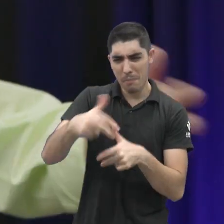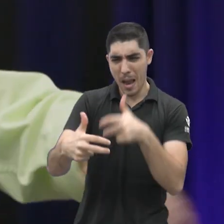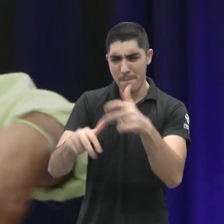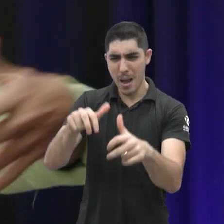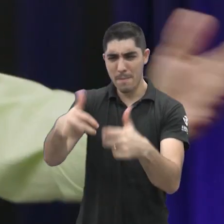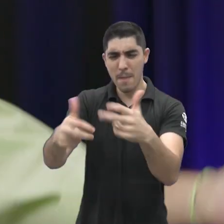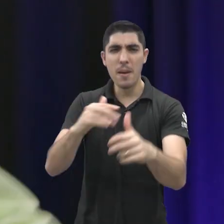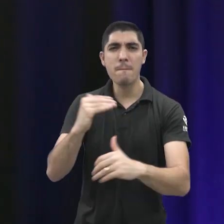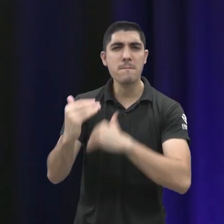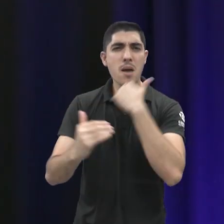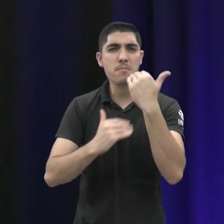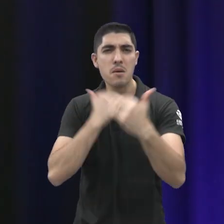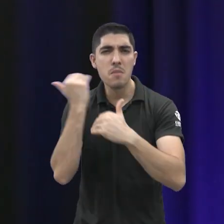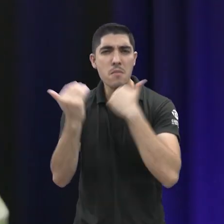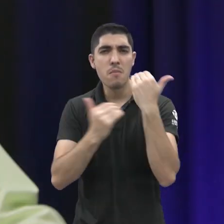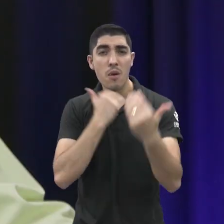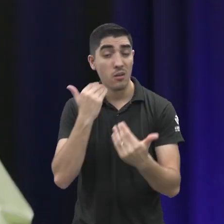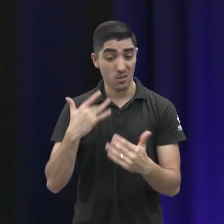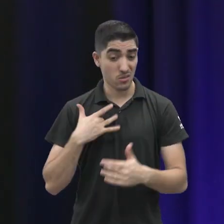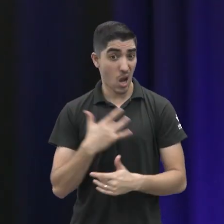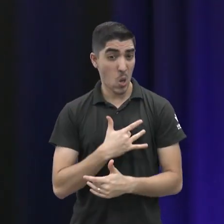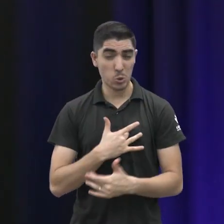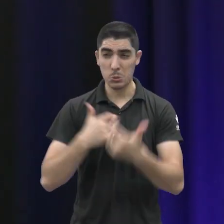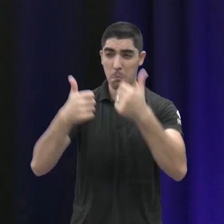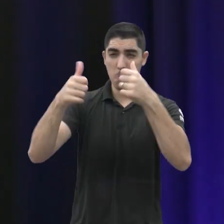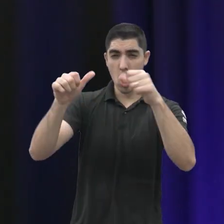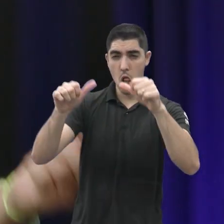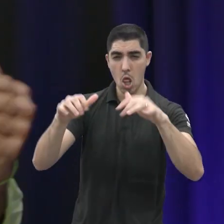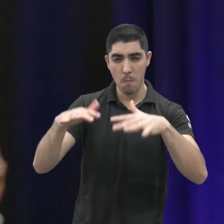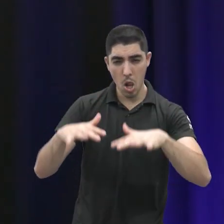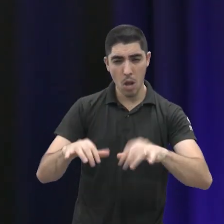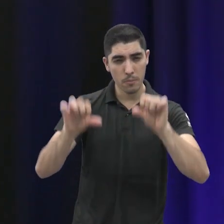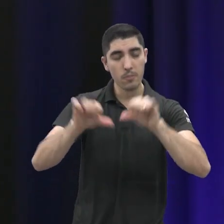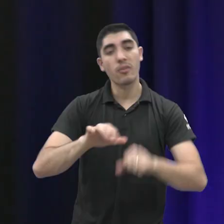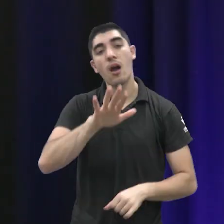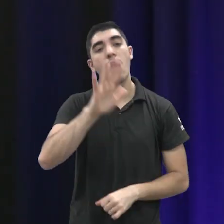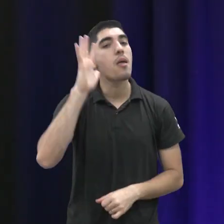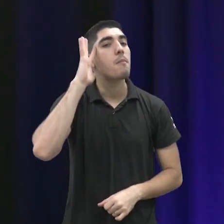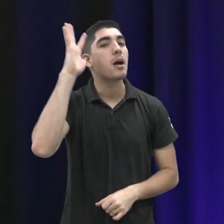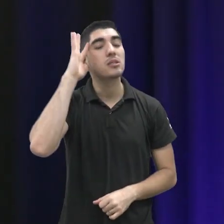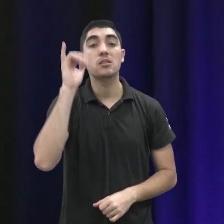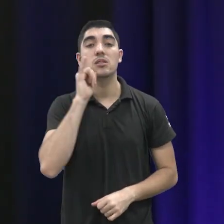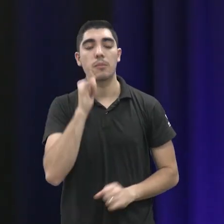saúde decorrentes disso, etc. e tal, piorando, né? Agora pensem no gari.